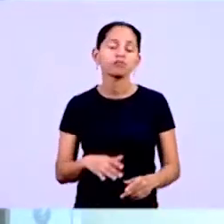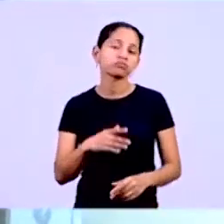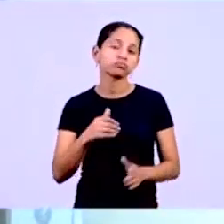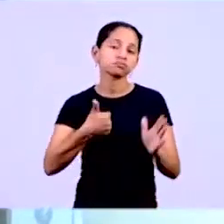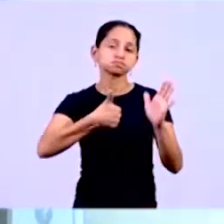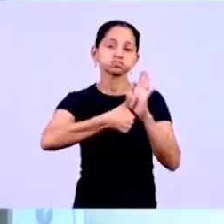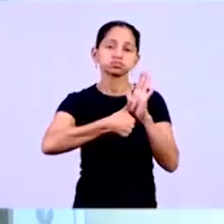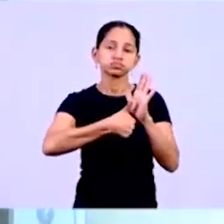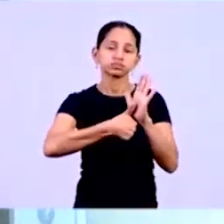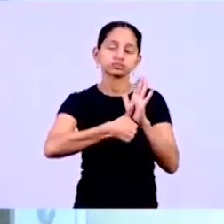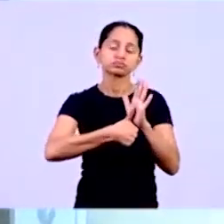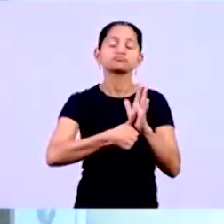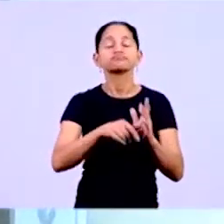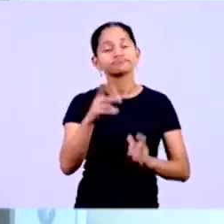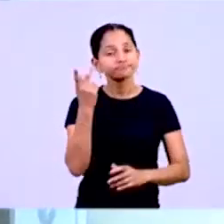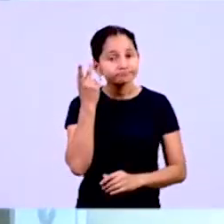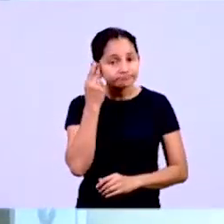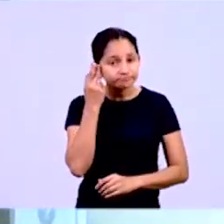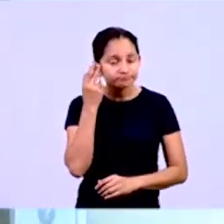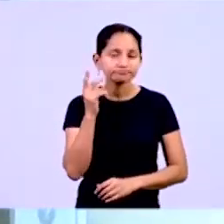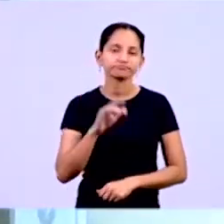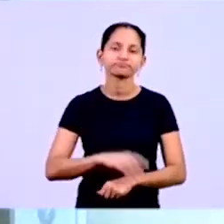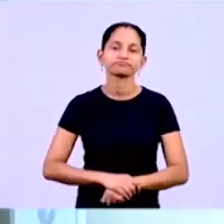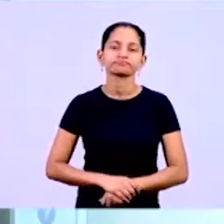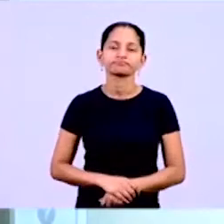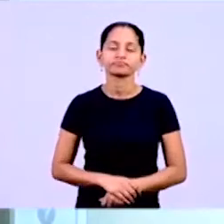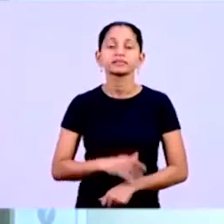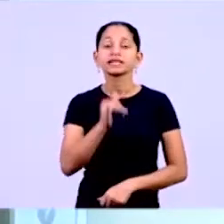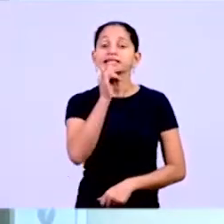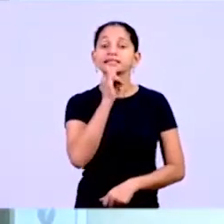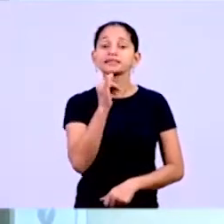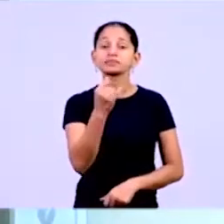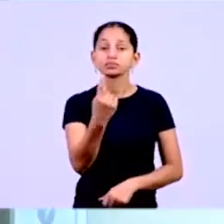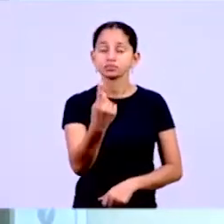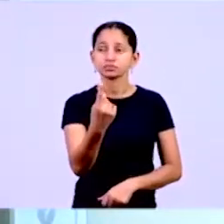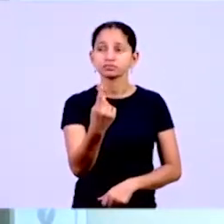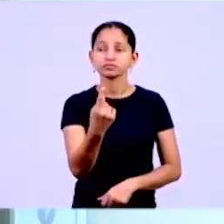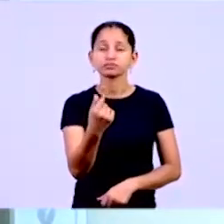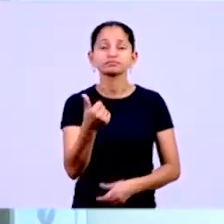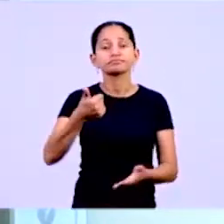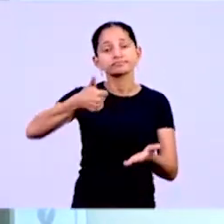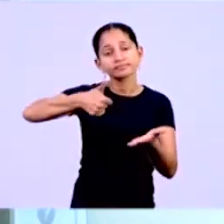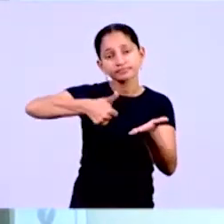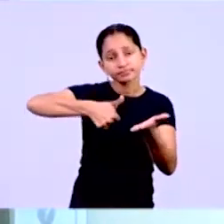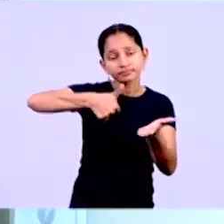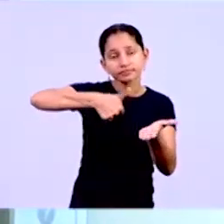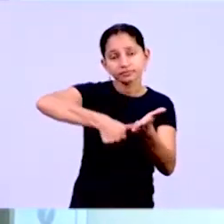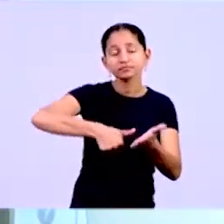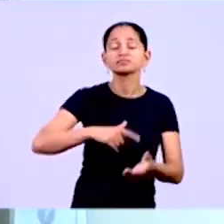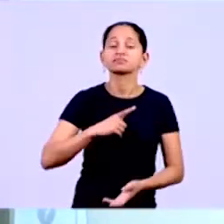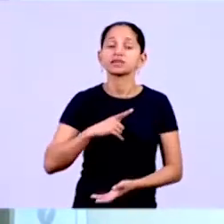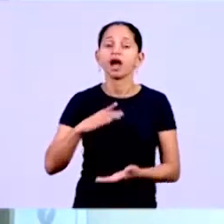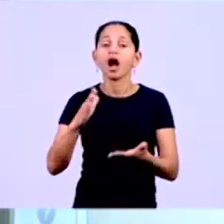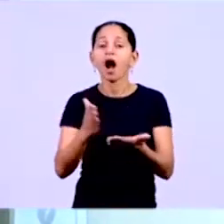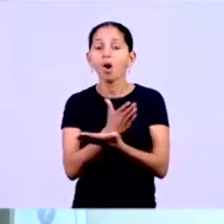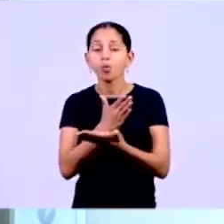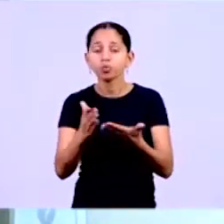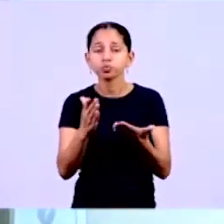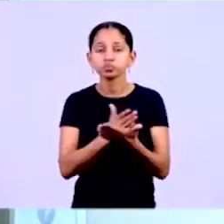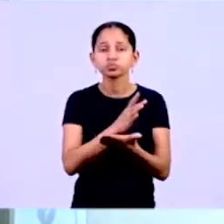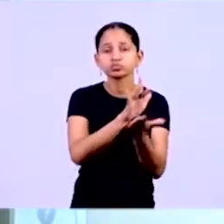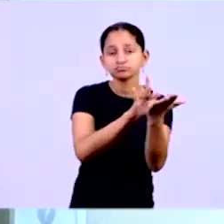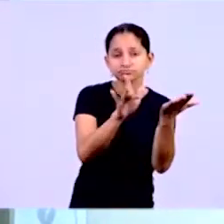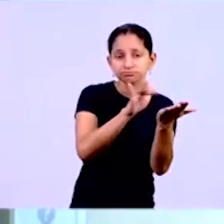né? O maior exemplo é o dedão, a nossa digital. Então, tem computadores que você passa digital, é